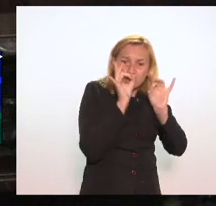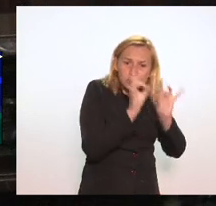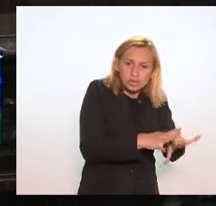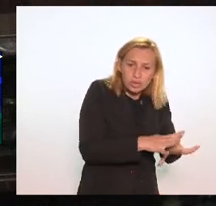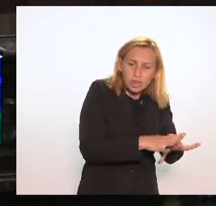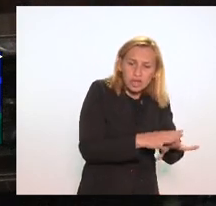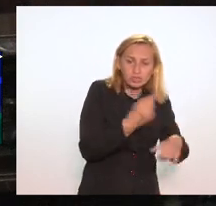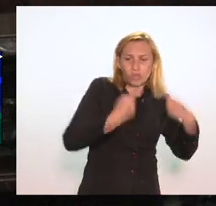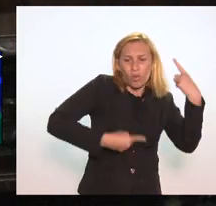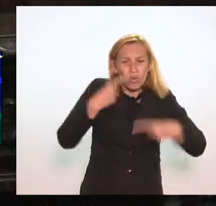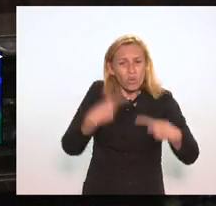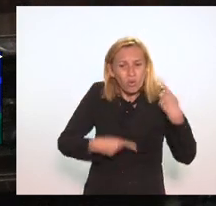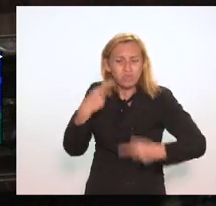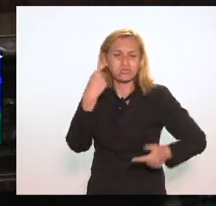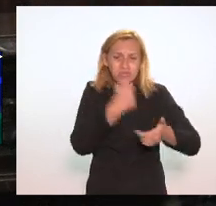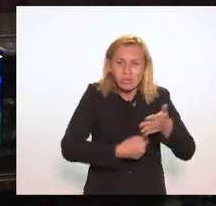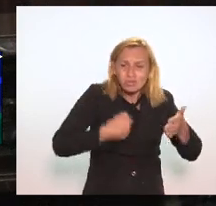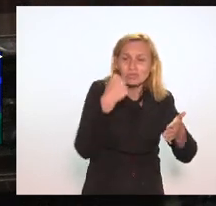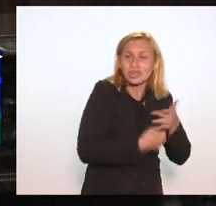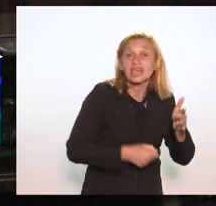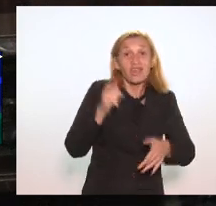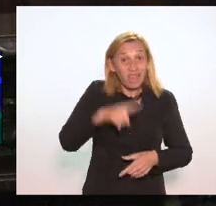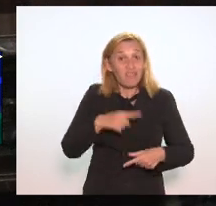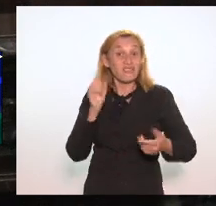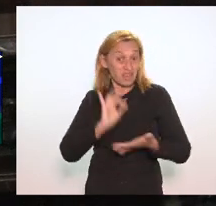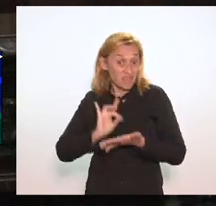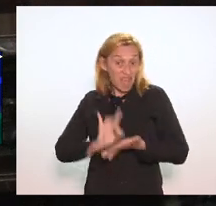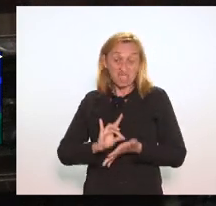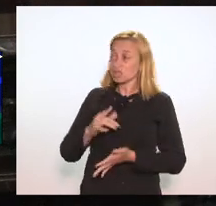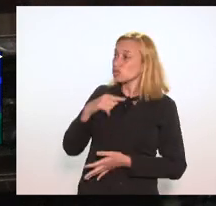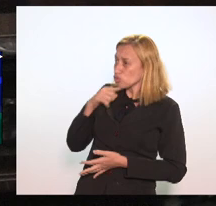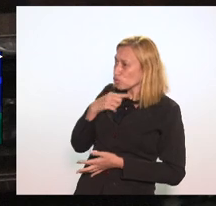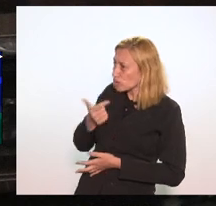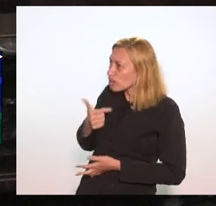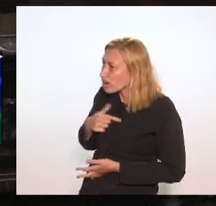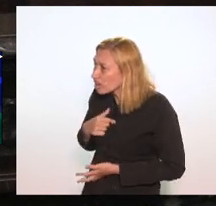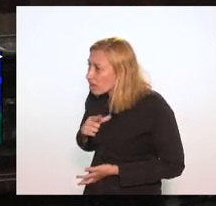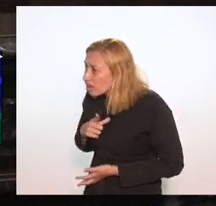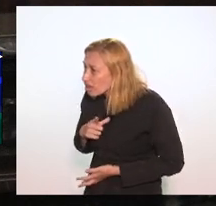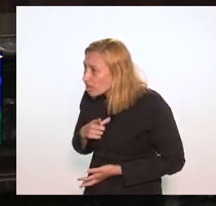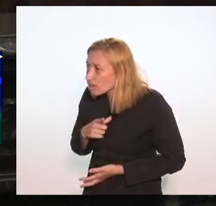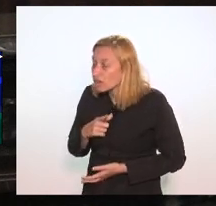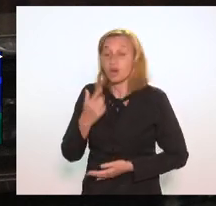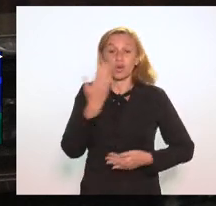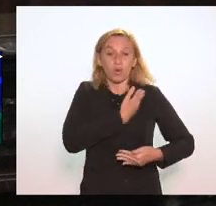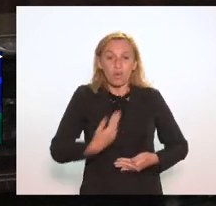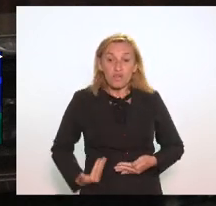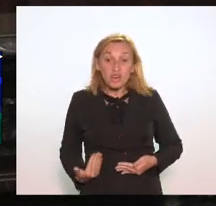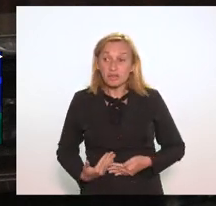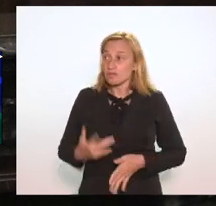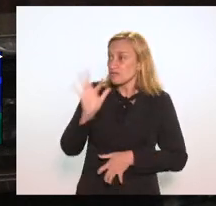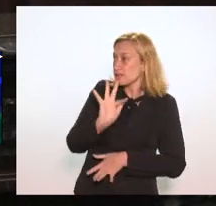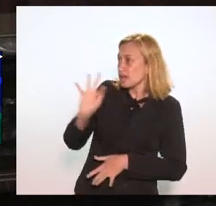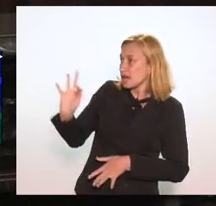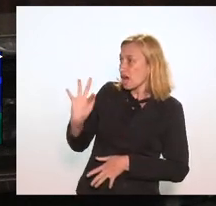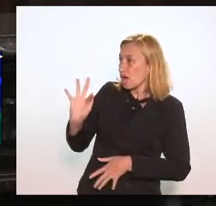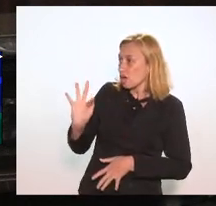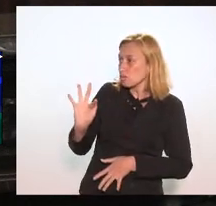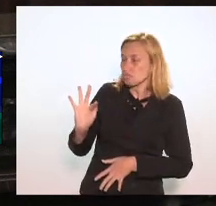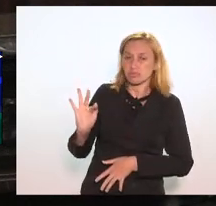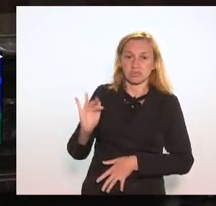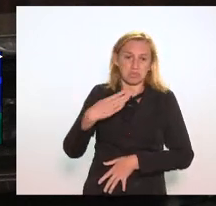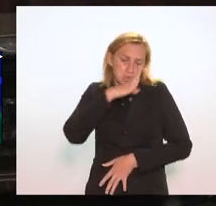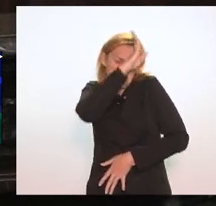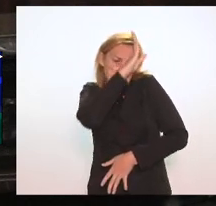numa luta política e essa aqui é a grande verdade ou alguém tem dúvida entre o governo federal bolsonaro